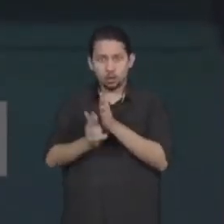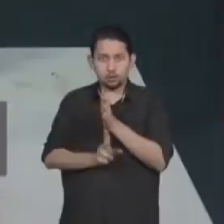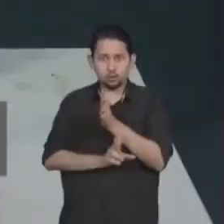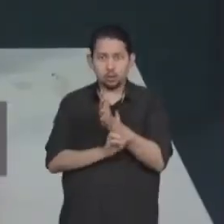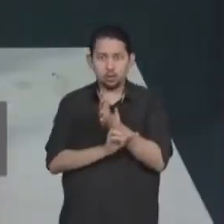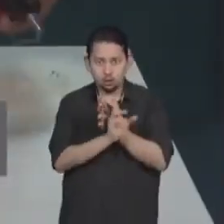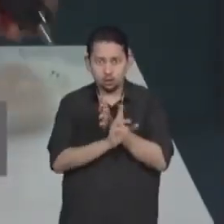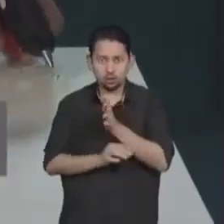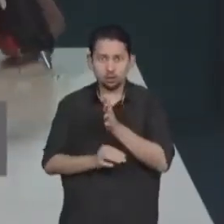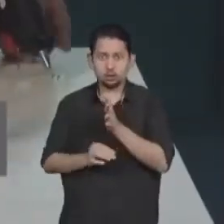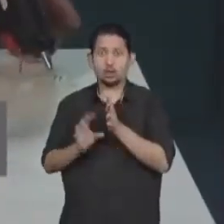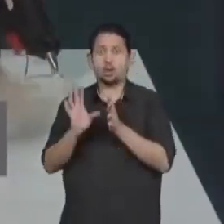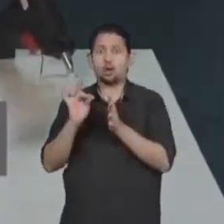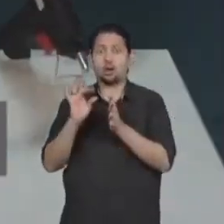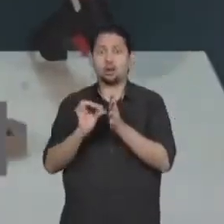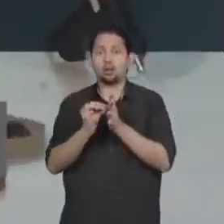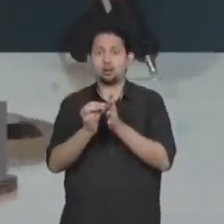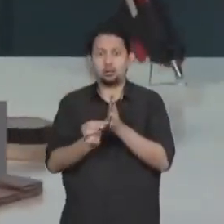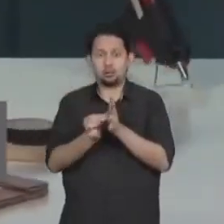preso.